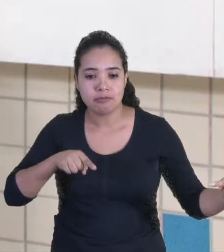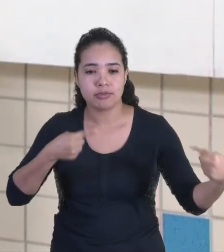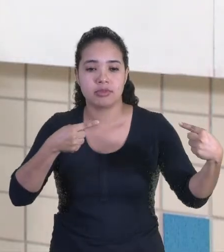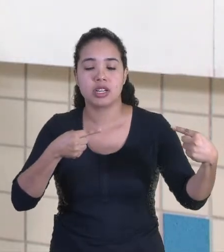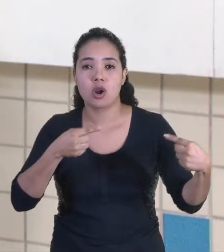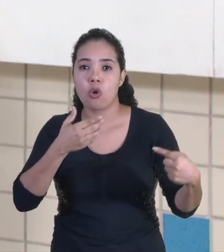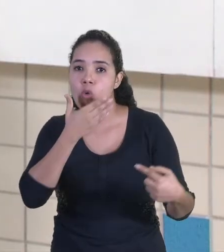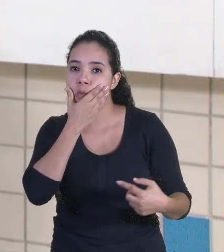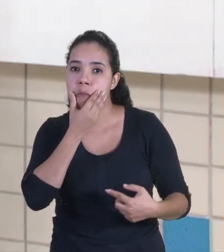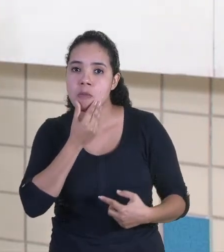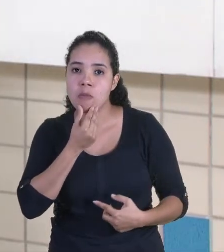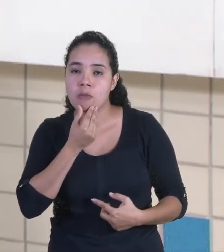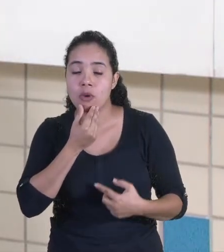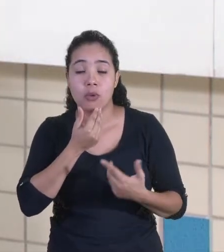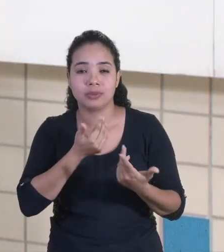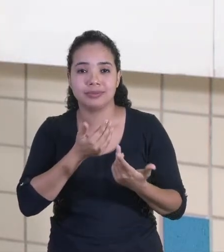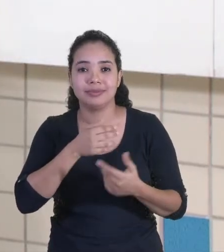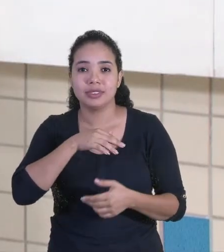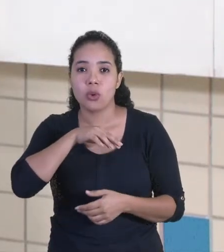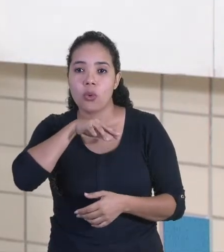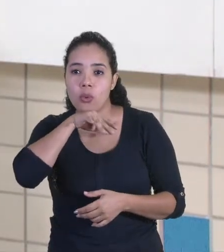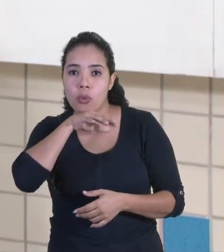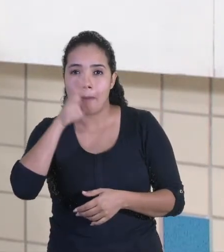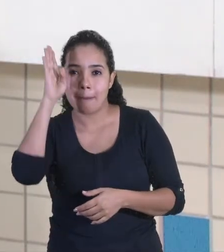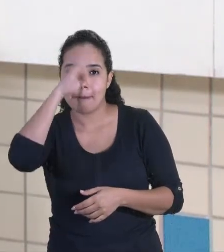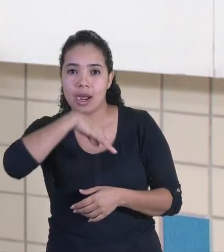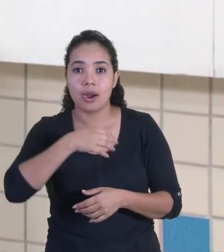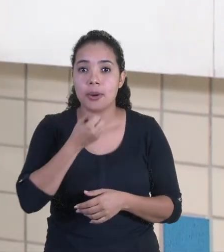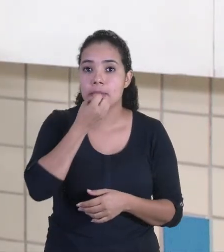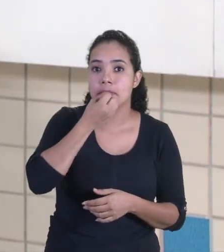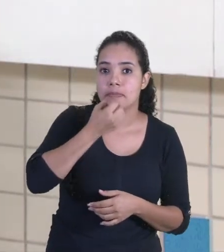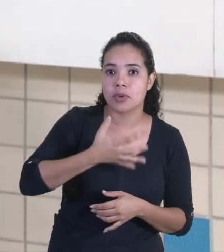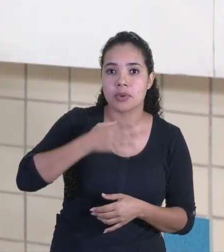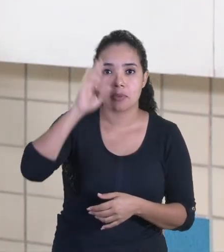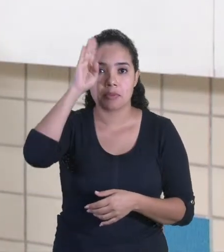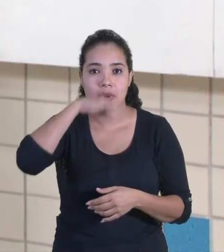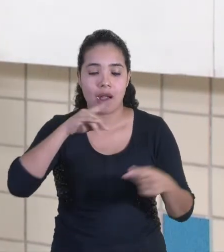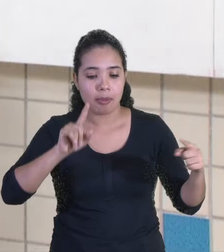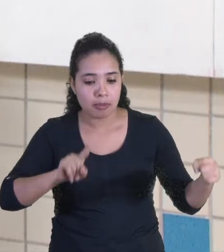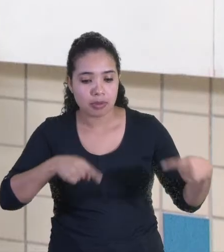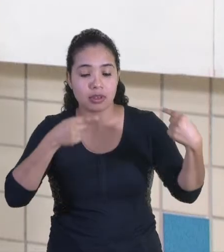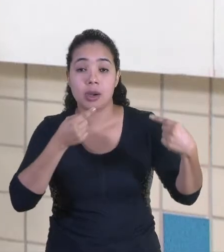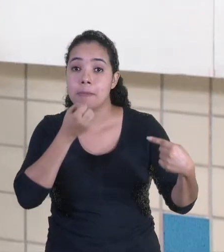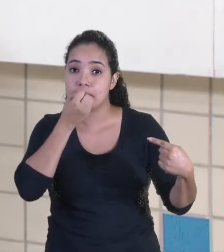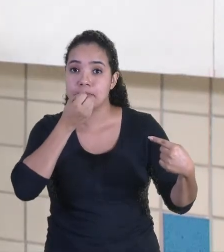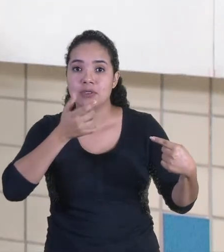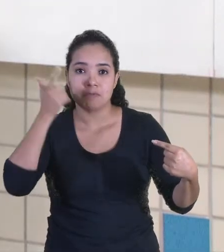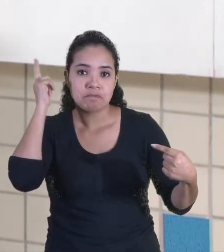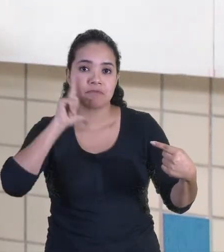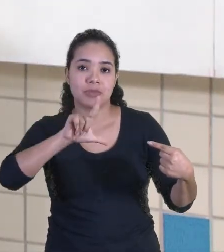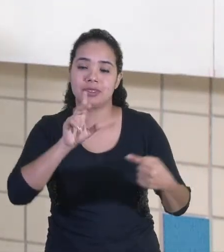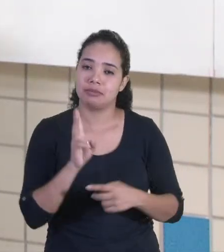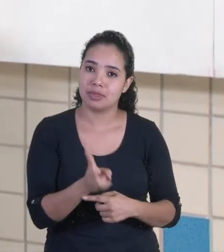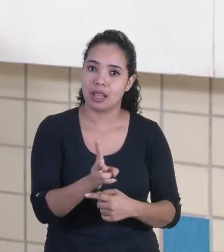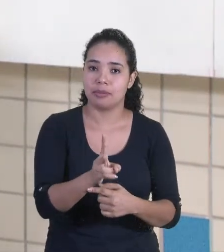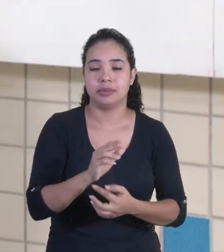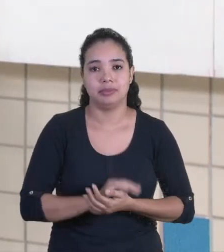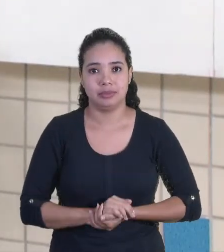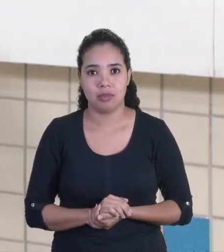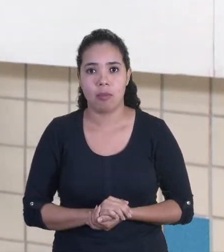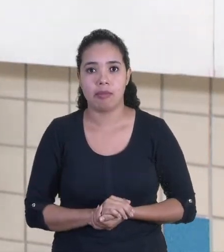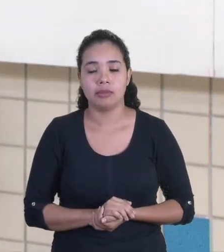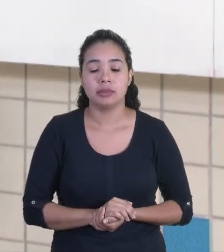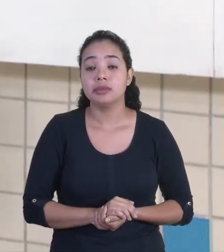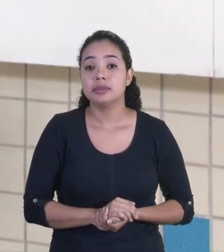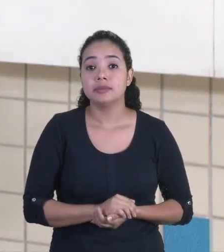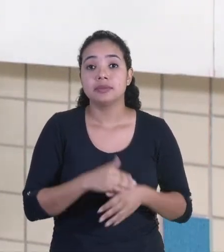e o mal. Onde quem é que vence? Sempre o bem vence. Assim como as fábulas,